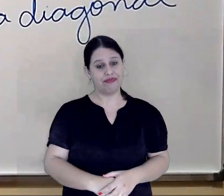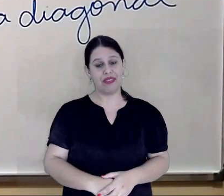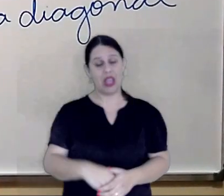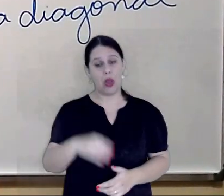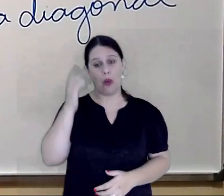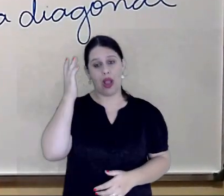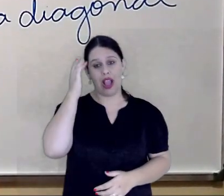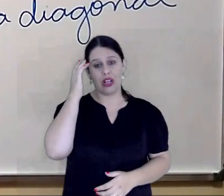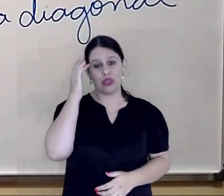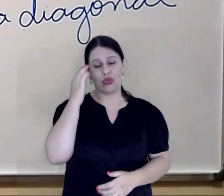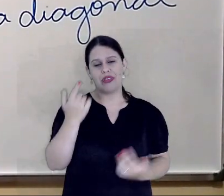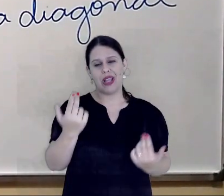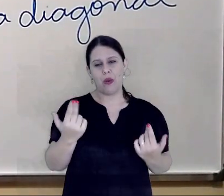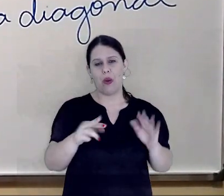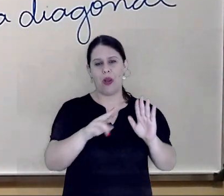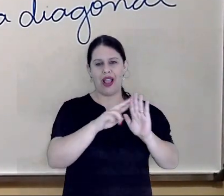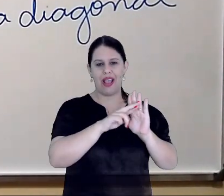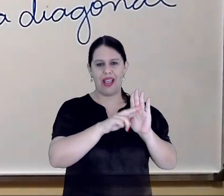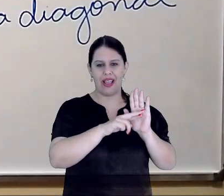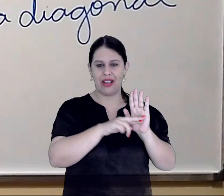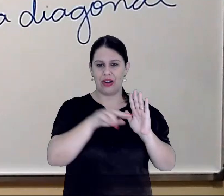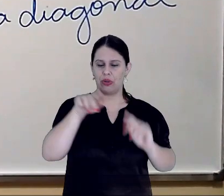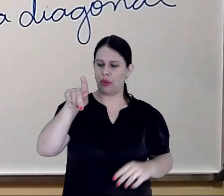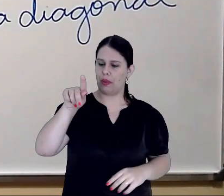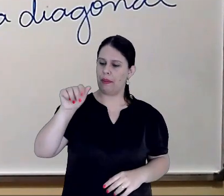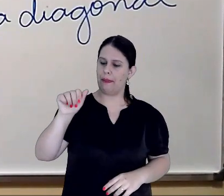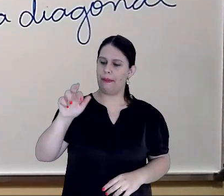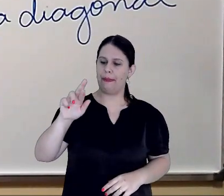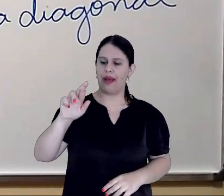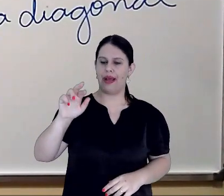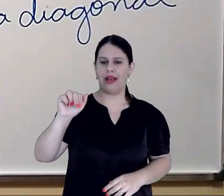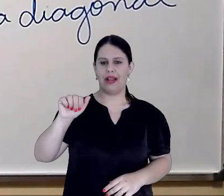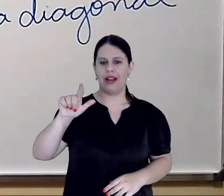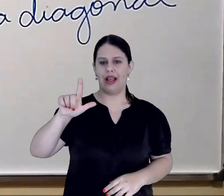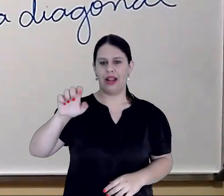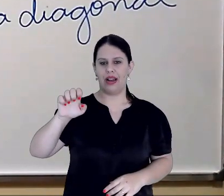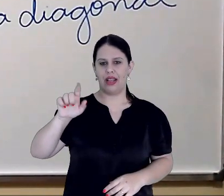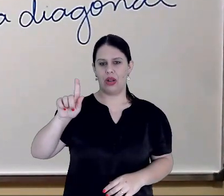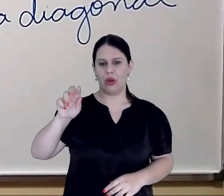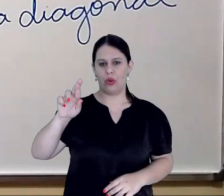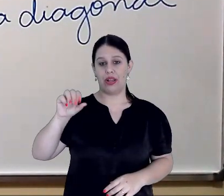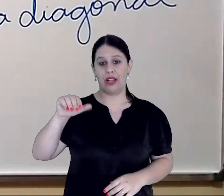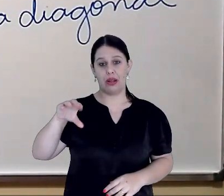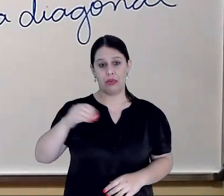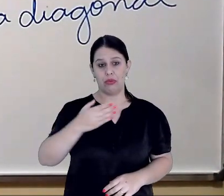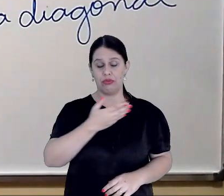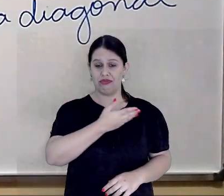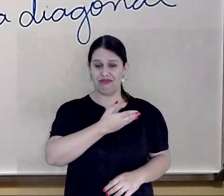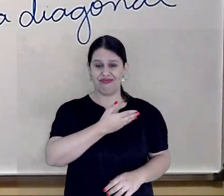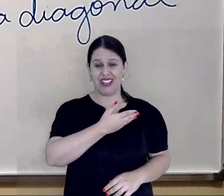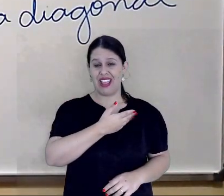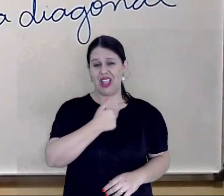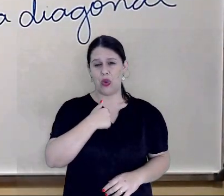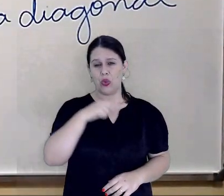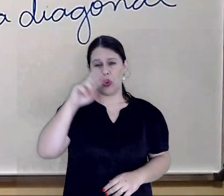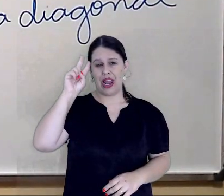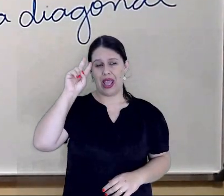caso da regra do paralelogramo. Tanto que eu não me lembro de ter visto essa